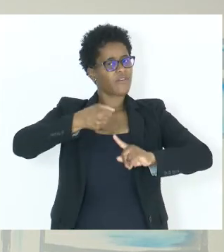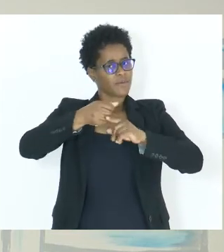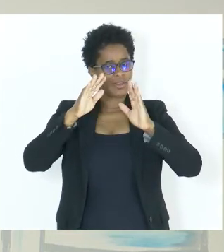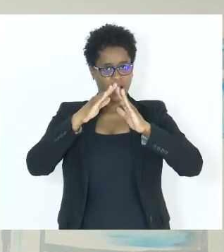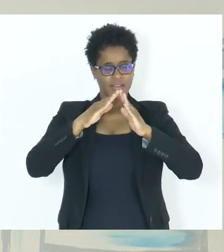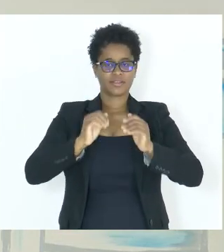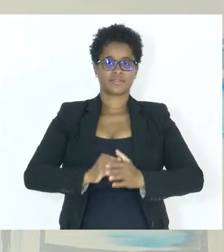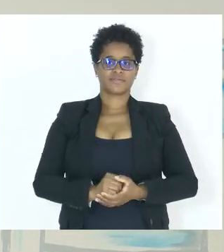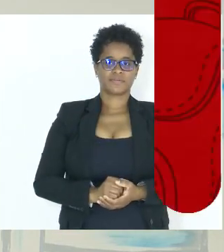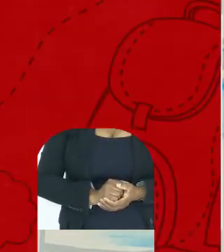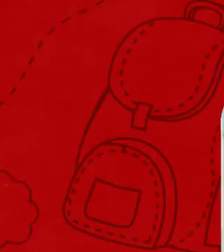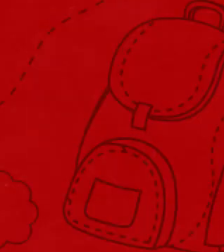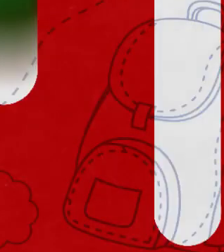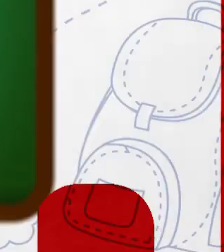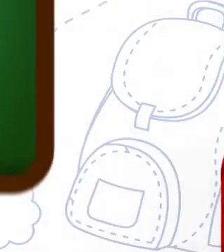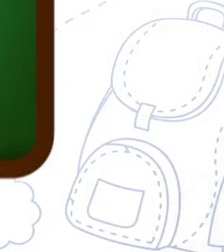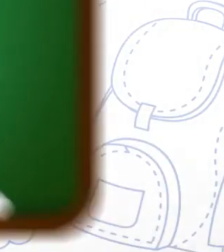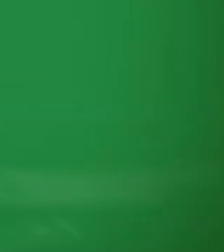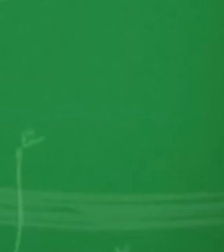de casa.